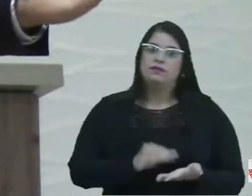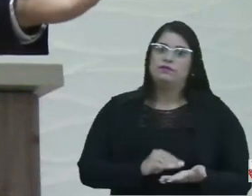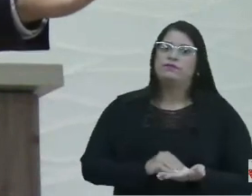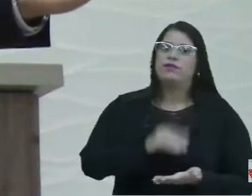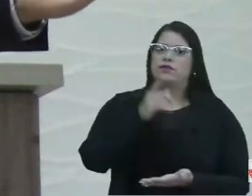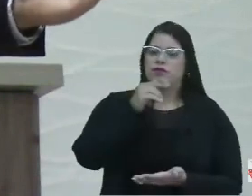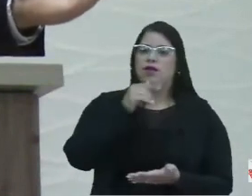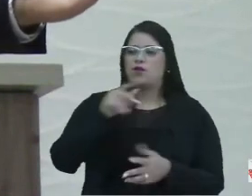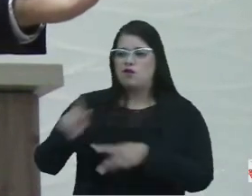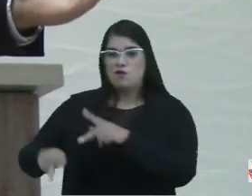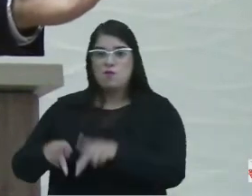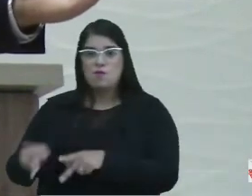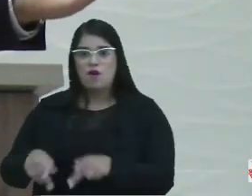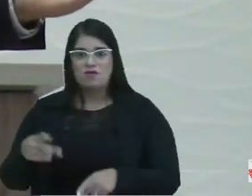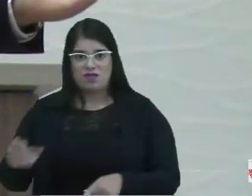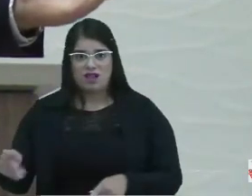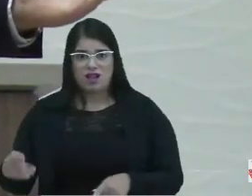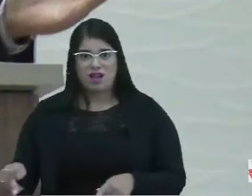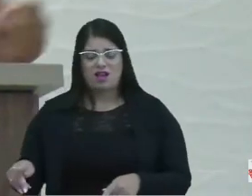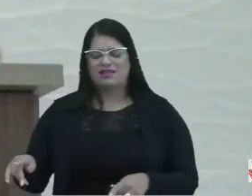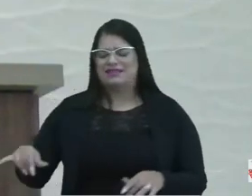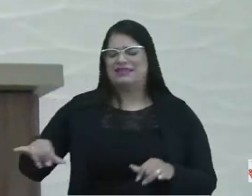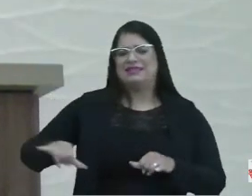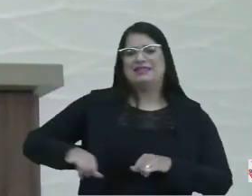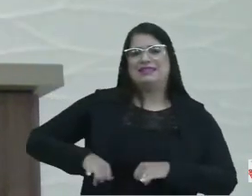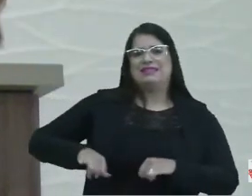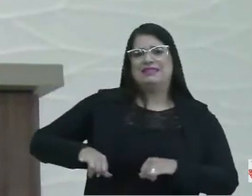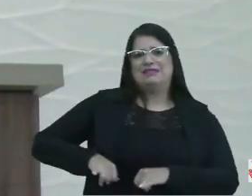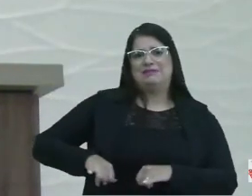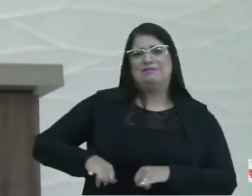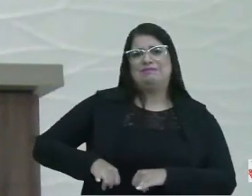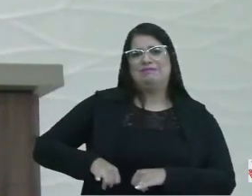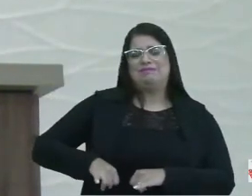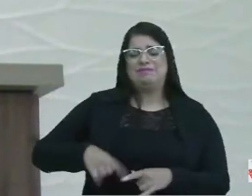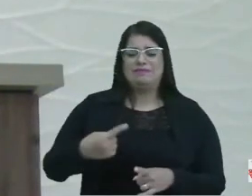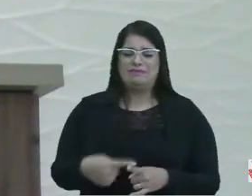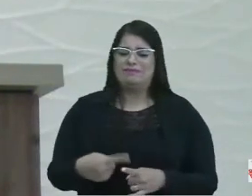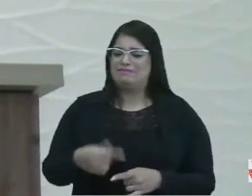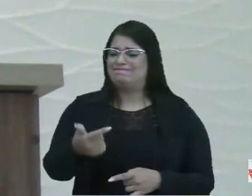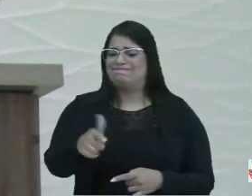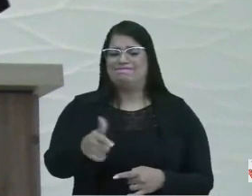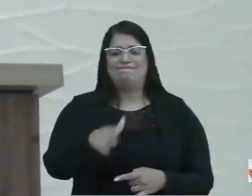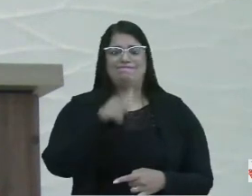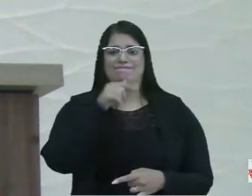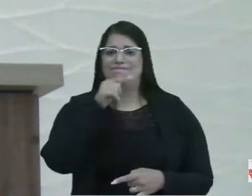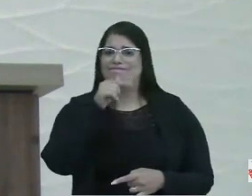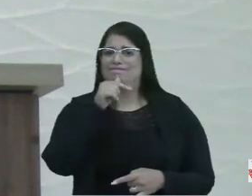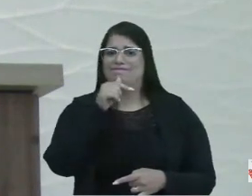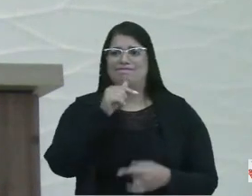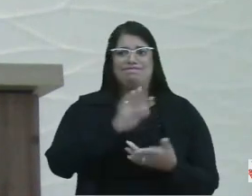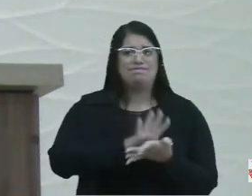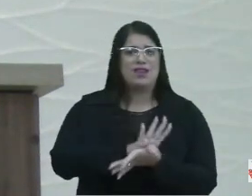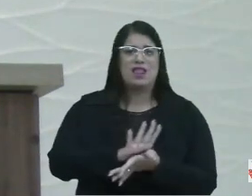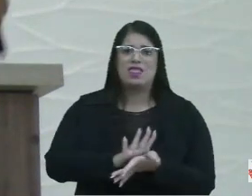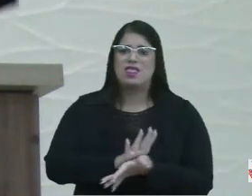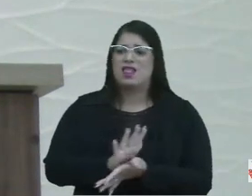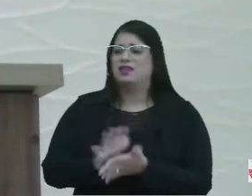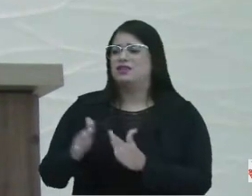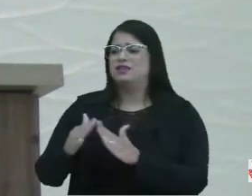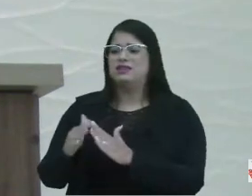o povo da zona rural é que mais sofre, porque está sem água para beber, sem água para gasto.